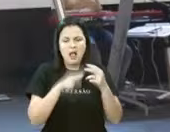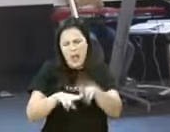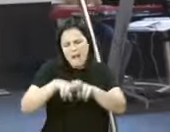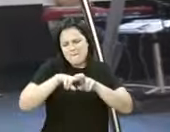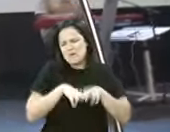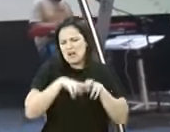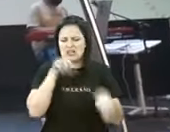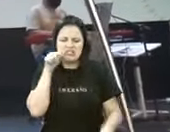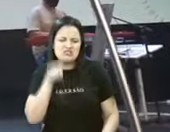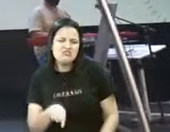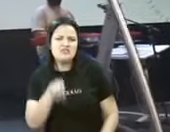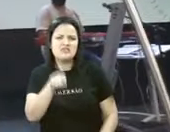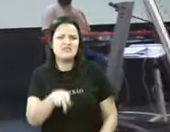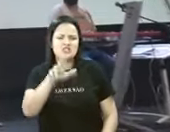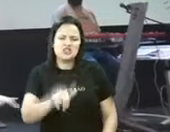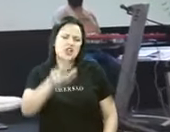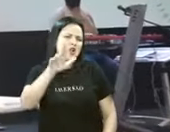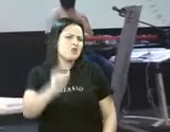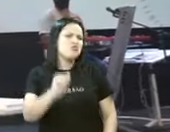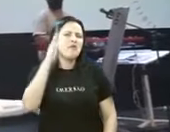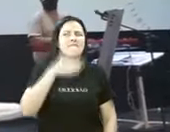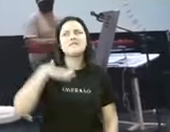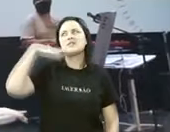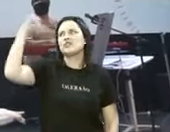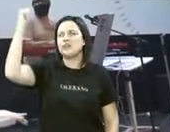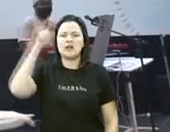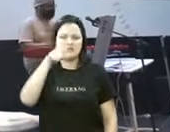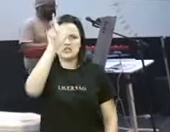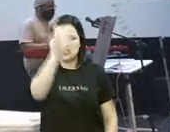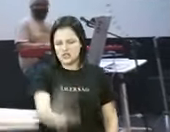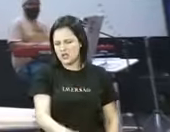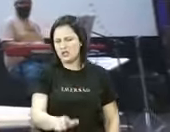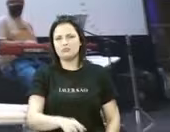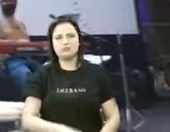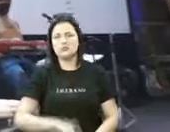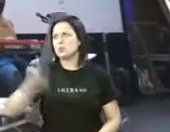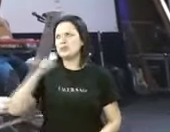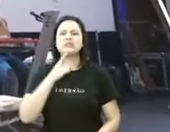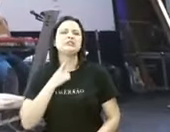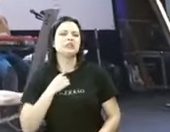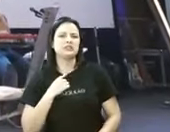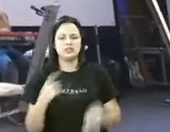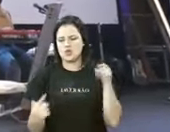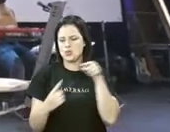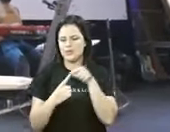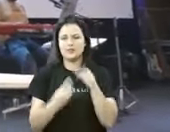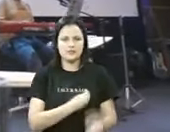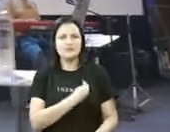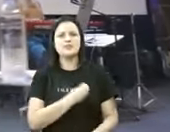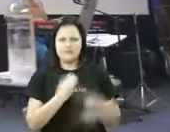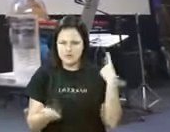disso, tu nunca será o que Deus quer que você seja. Por causa disso, tu nunca chegará onde Deus quer te